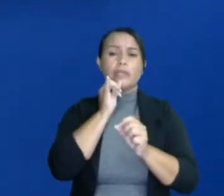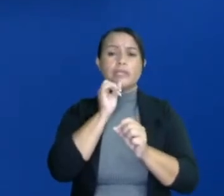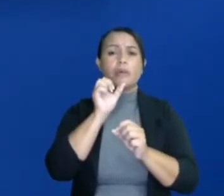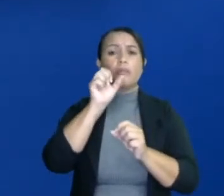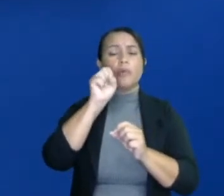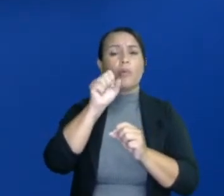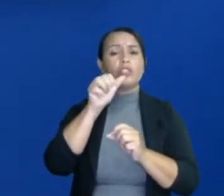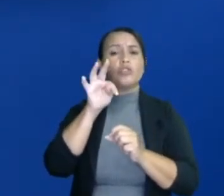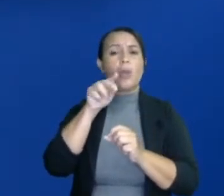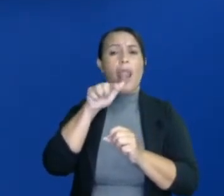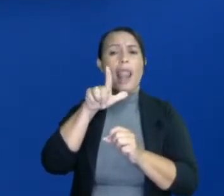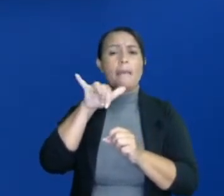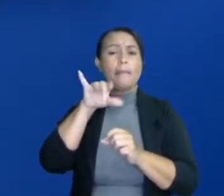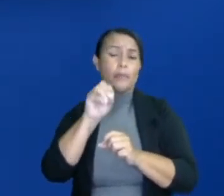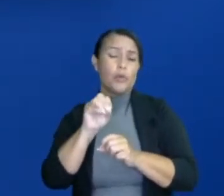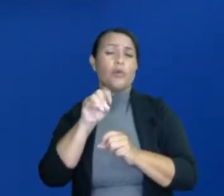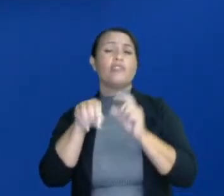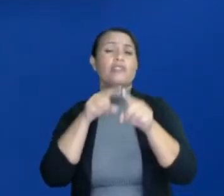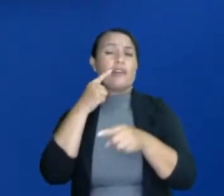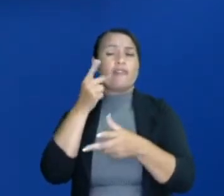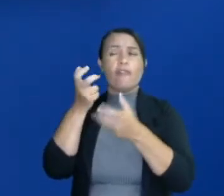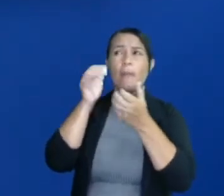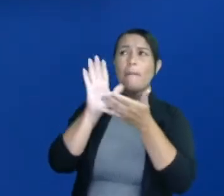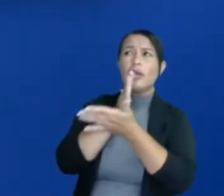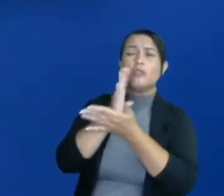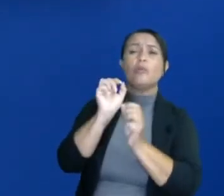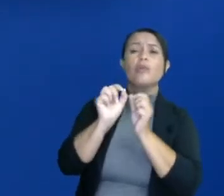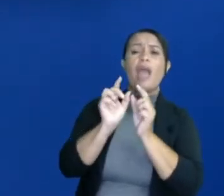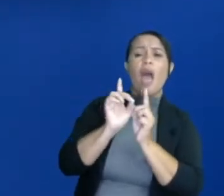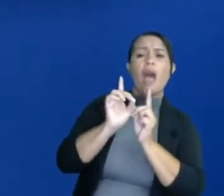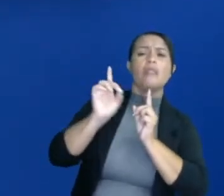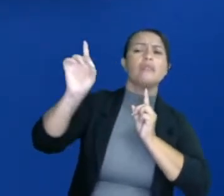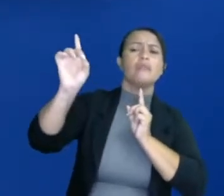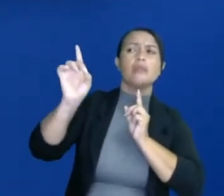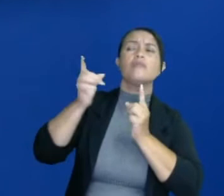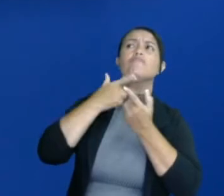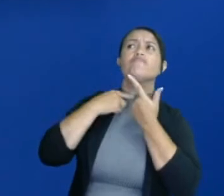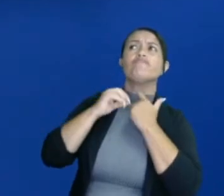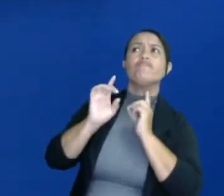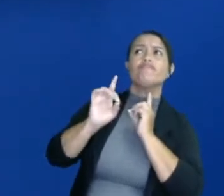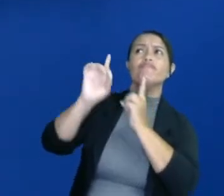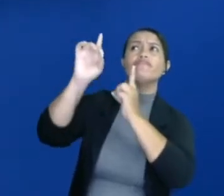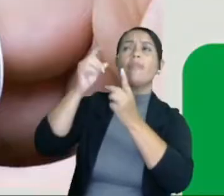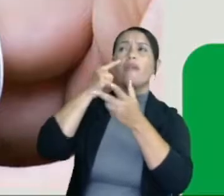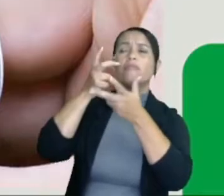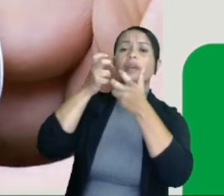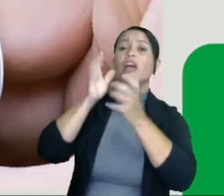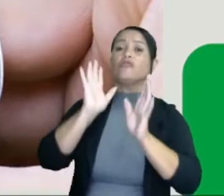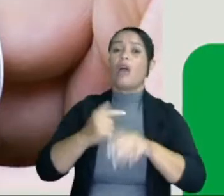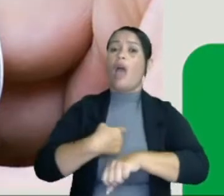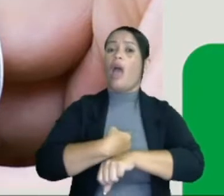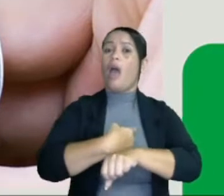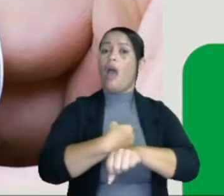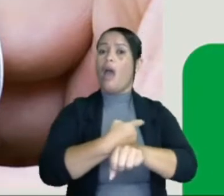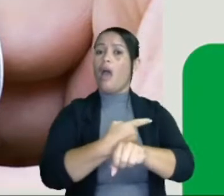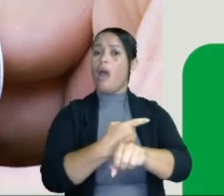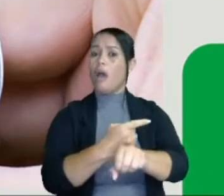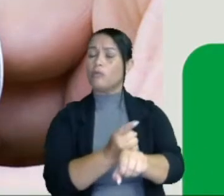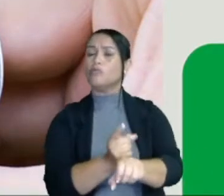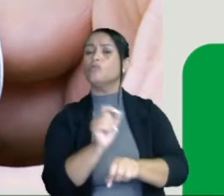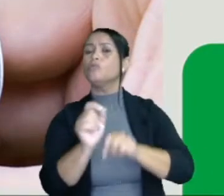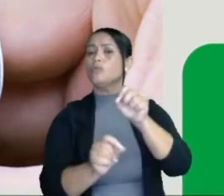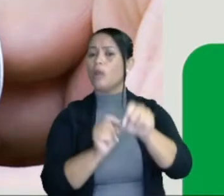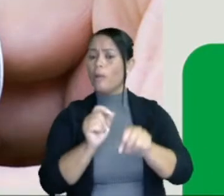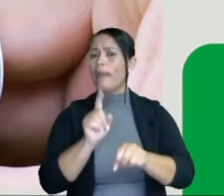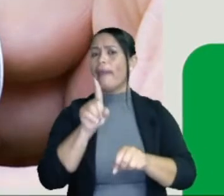poderia identificar mais ou menos a distância ao local em que você desejaria chegar. No caso da bússola, ela é também um instrumento